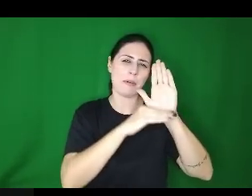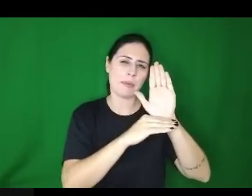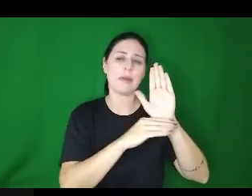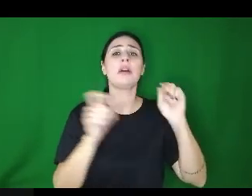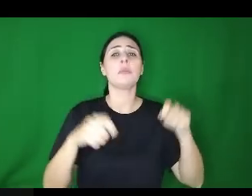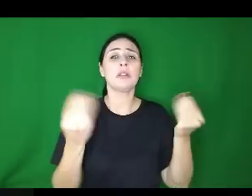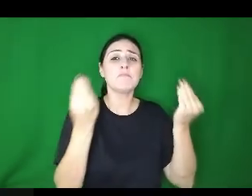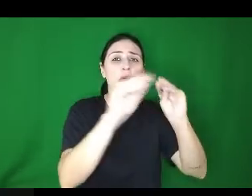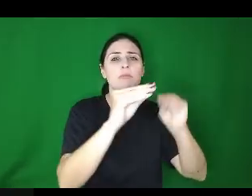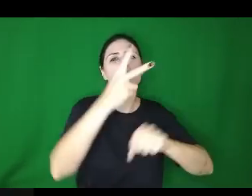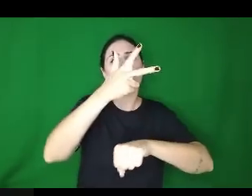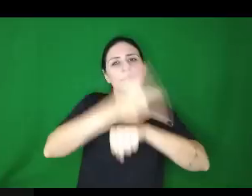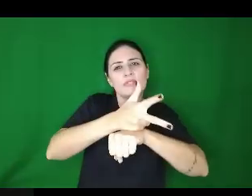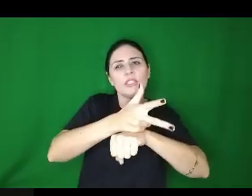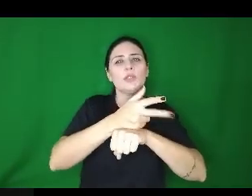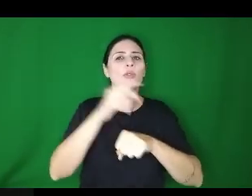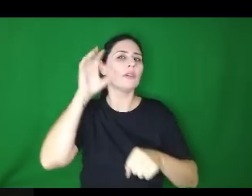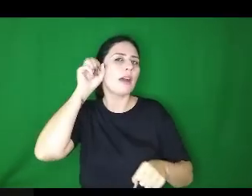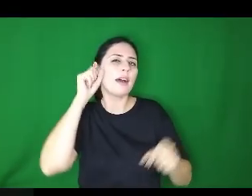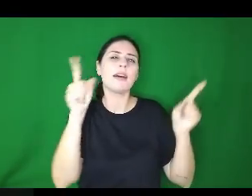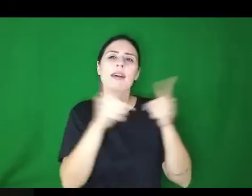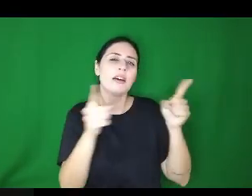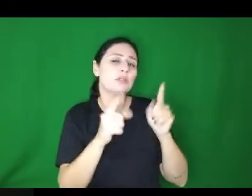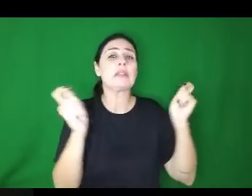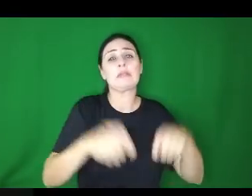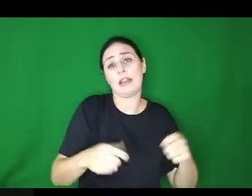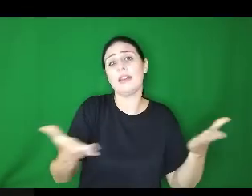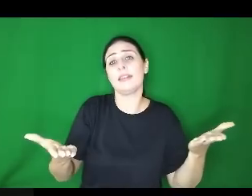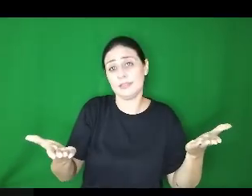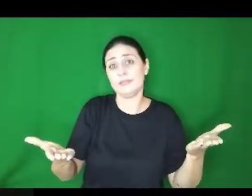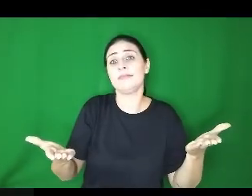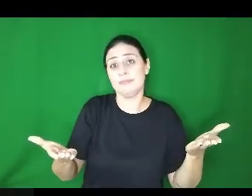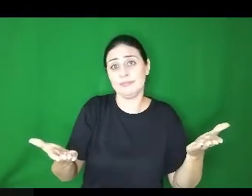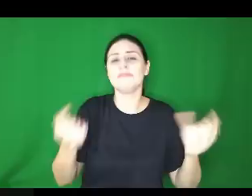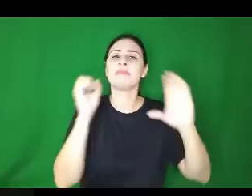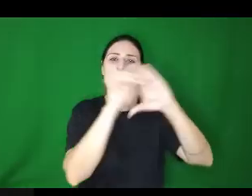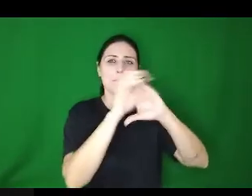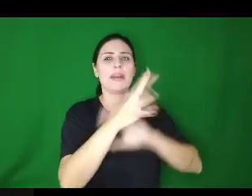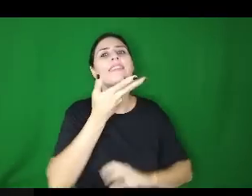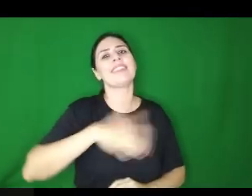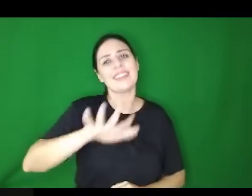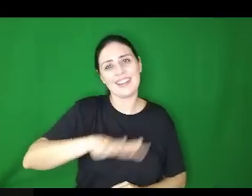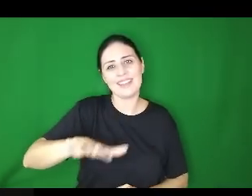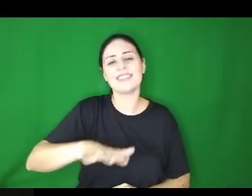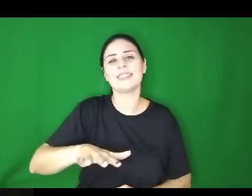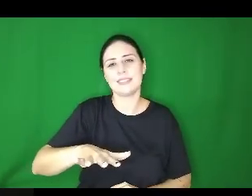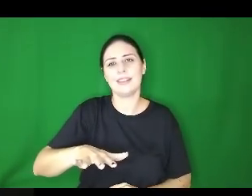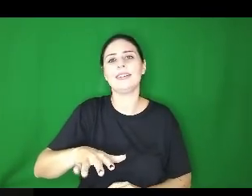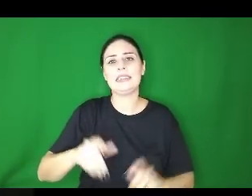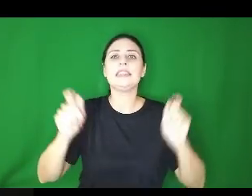precisa, para perguntar o dia, para falar, para conversar com as crianças, isso tem que ser orientado para os pais, se nós não estamos lá para conversar com as